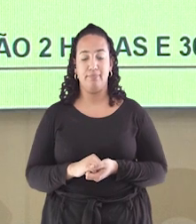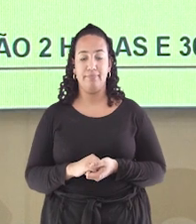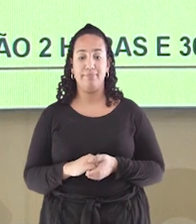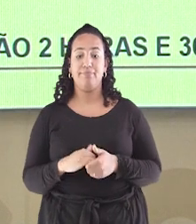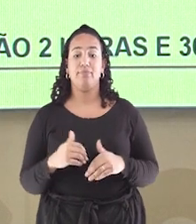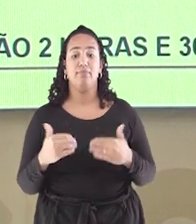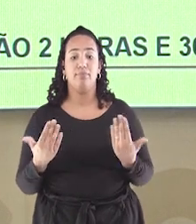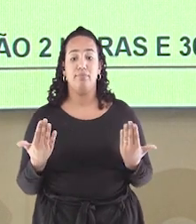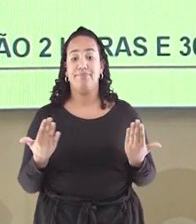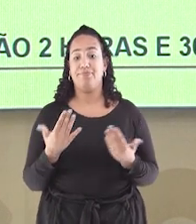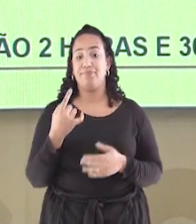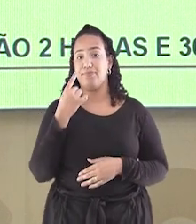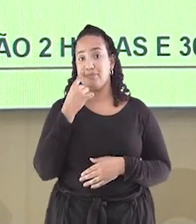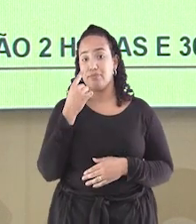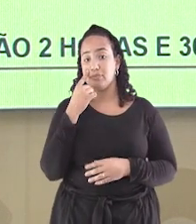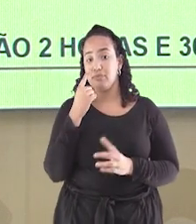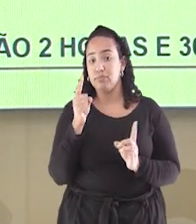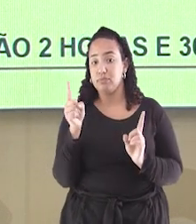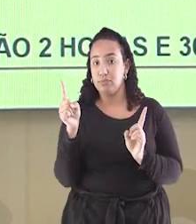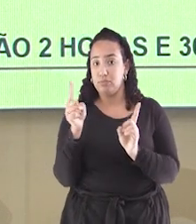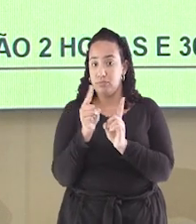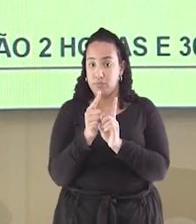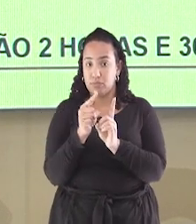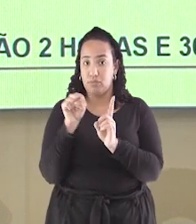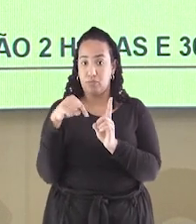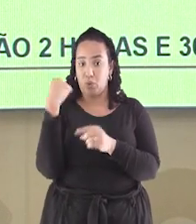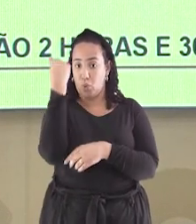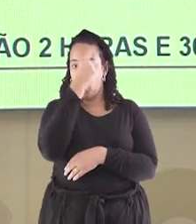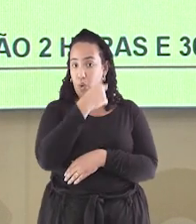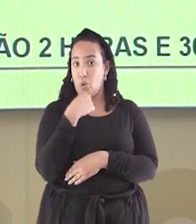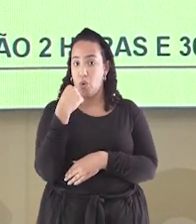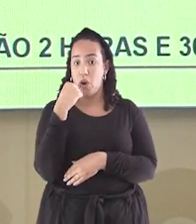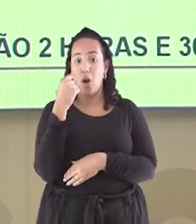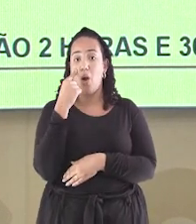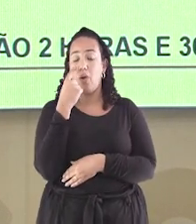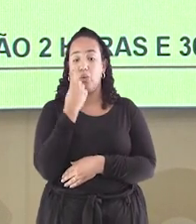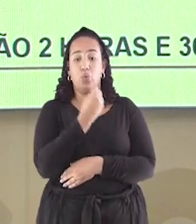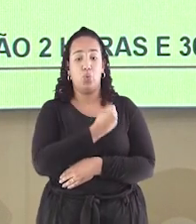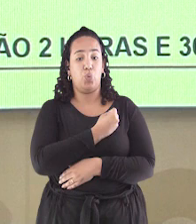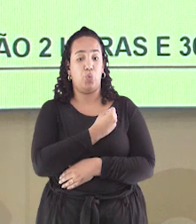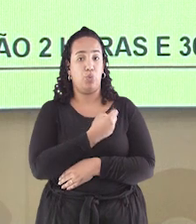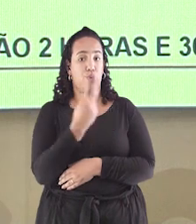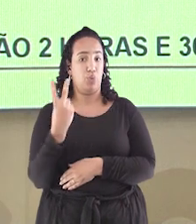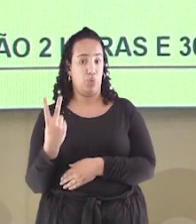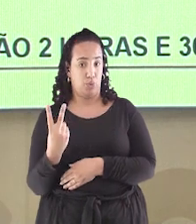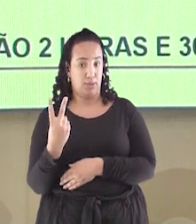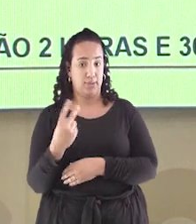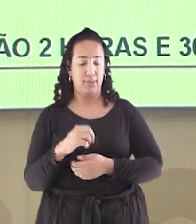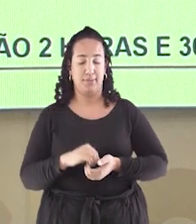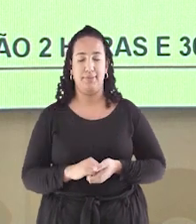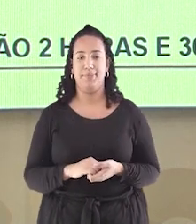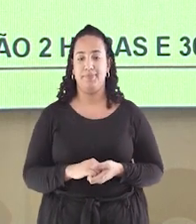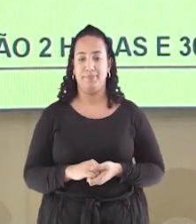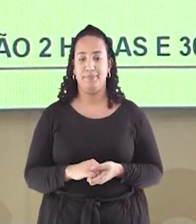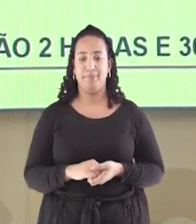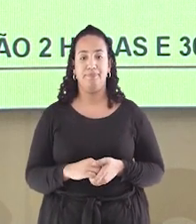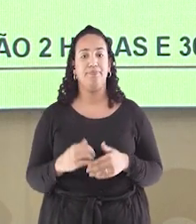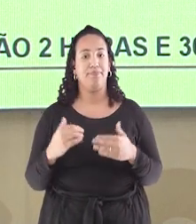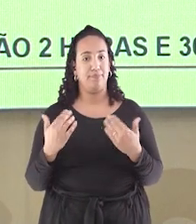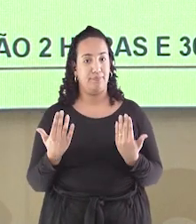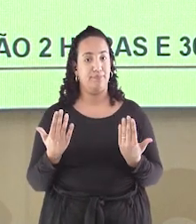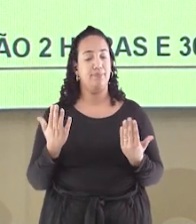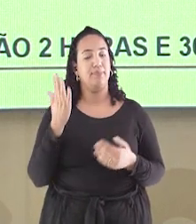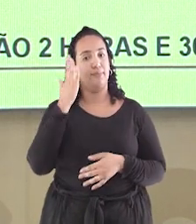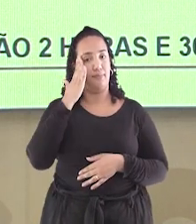o ponteiro pequeno, o das horas, está aonde? No 2. Então, sabemos que